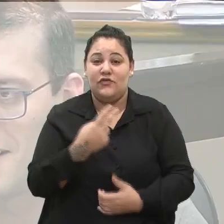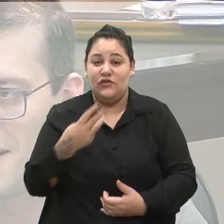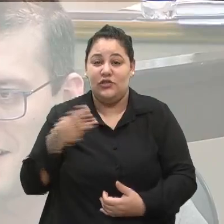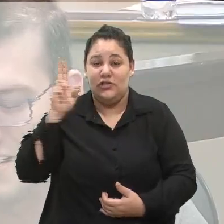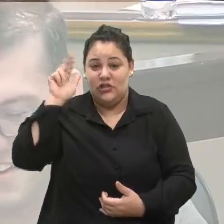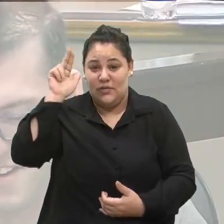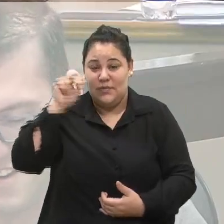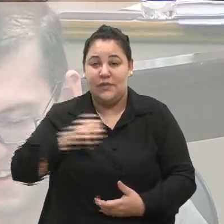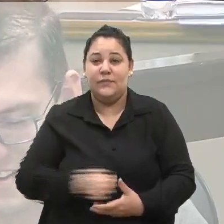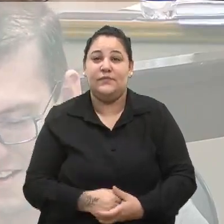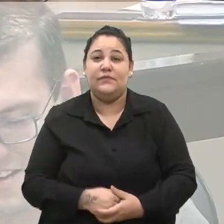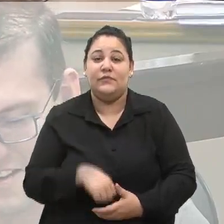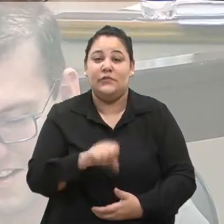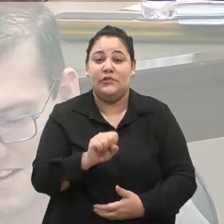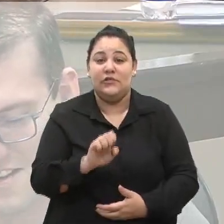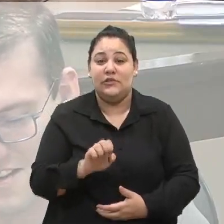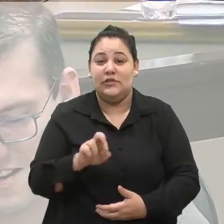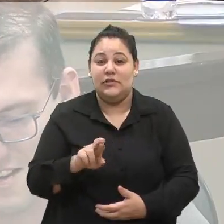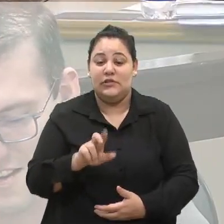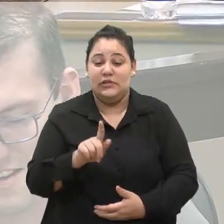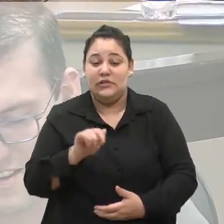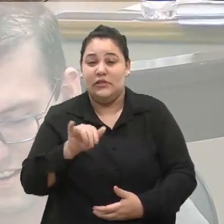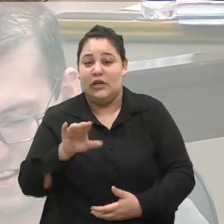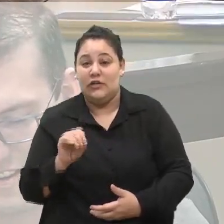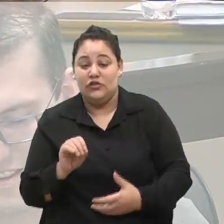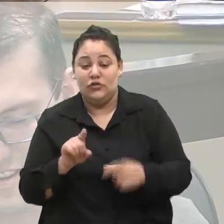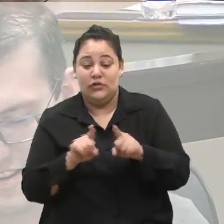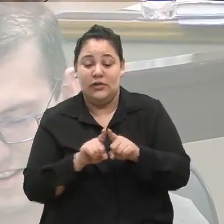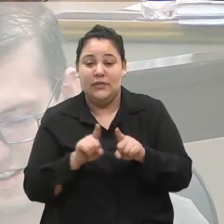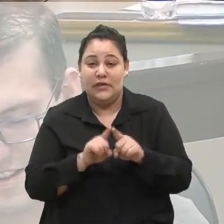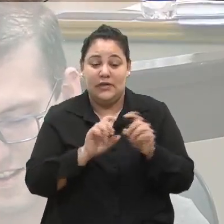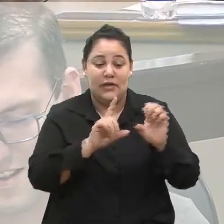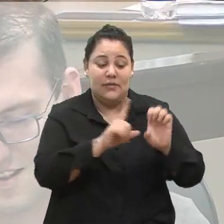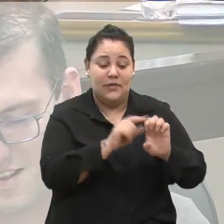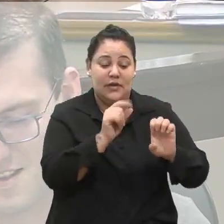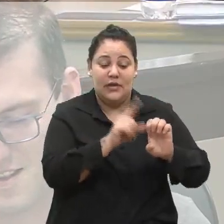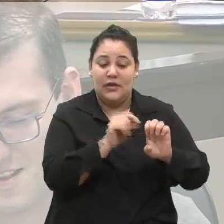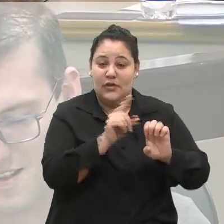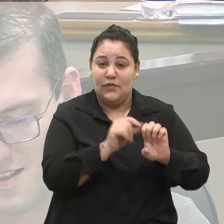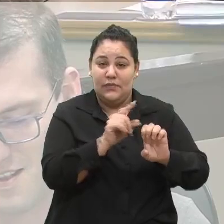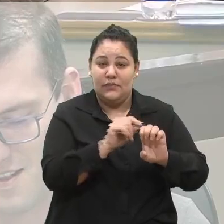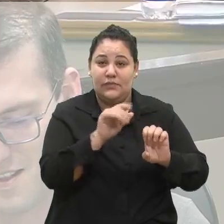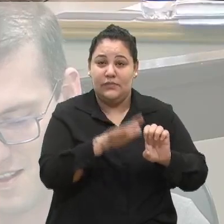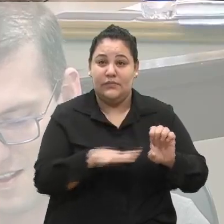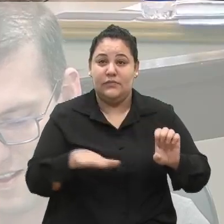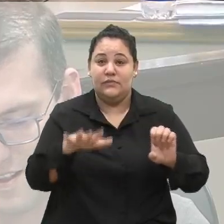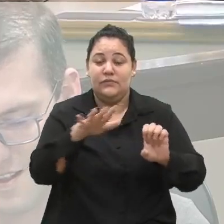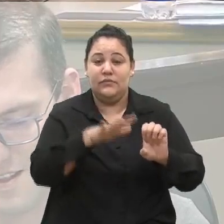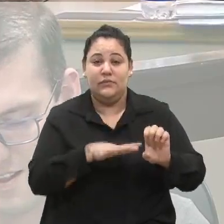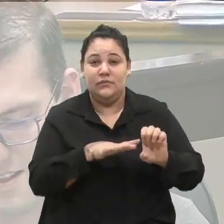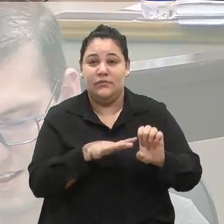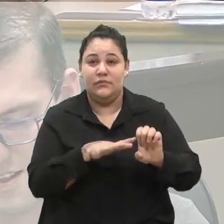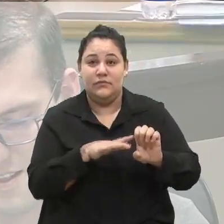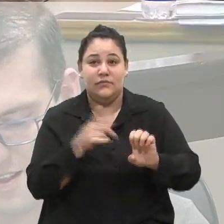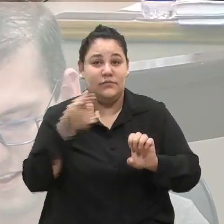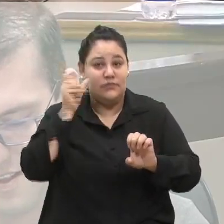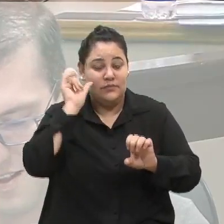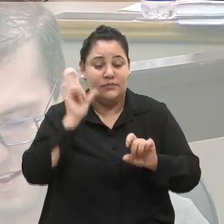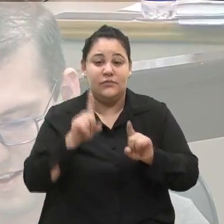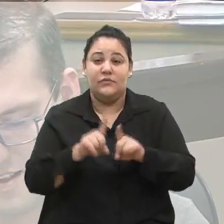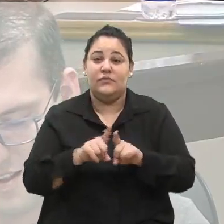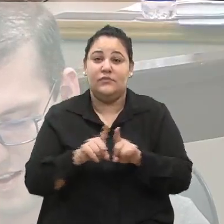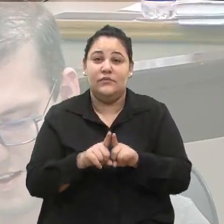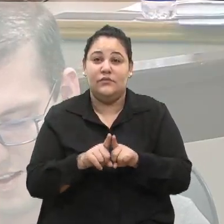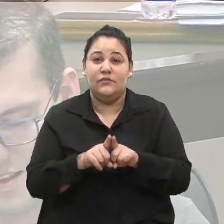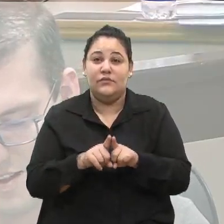Sérgio Schwast, né, que é empresário do ramo noturno de festas, né, no dia de ontem. E